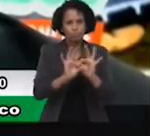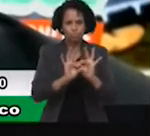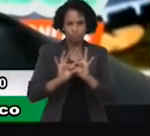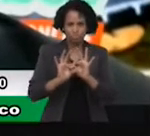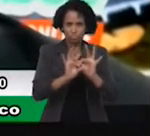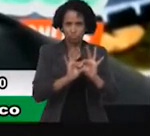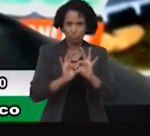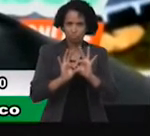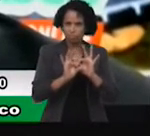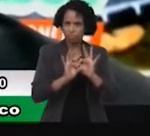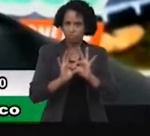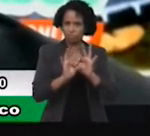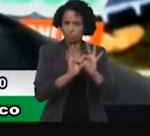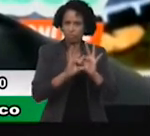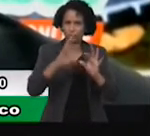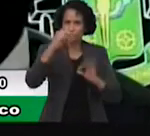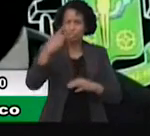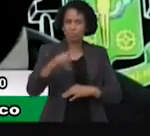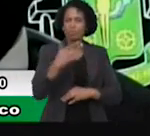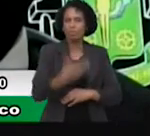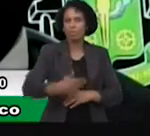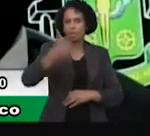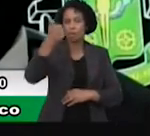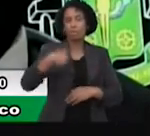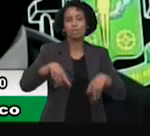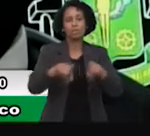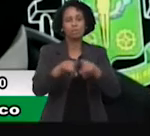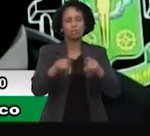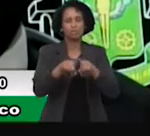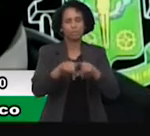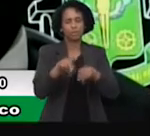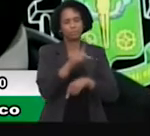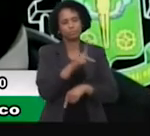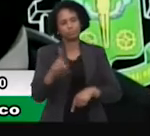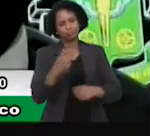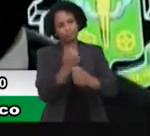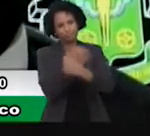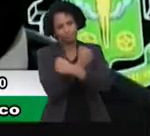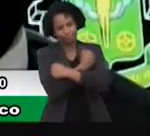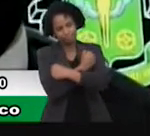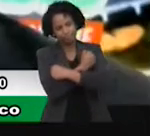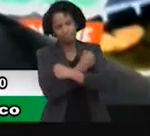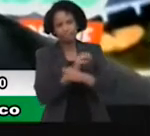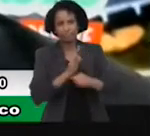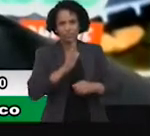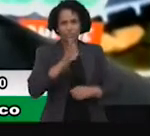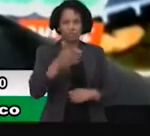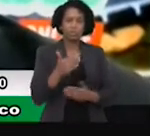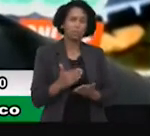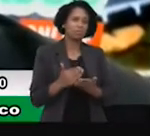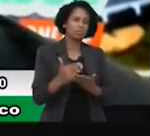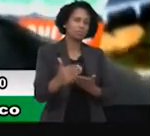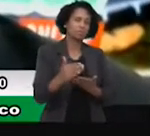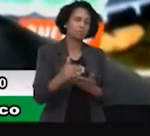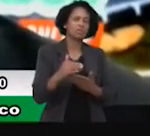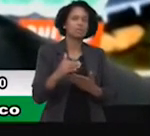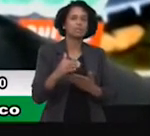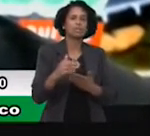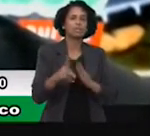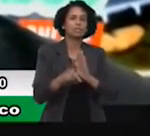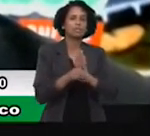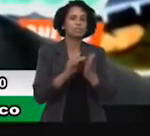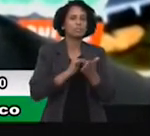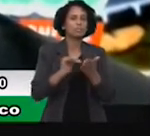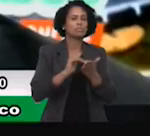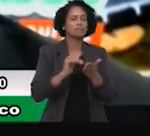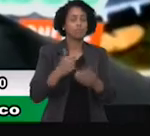e construir uma cidade melhor. Então, senhor presidente, fica aqui meu abraço. Comecei aqui com o primeiro secretário e hoje estou tendo a honra de terminar ao seu